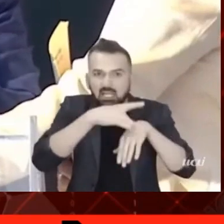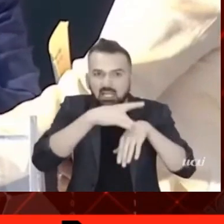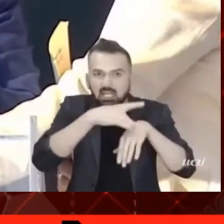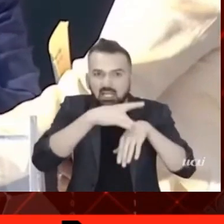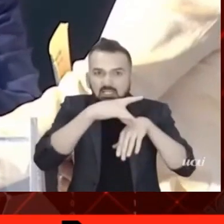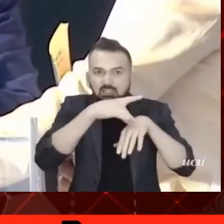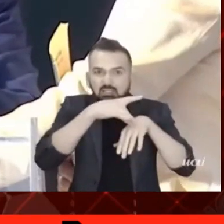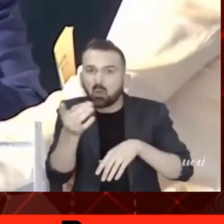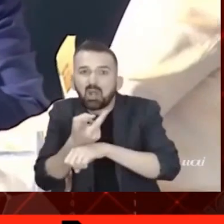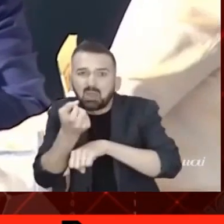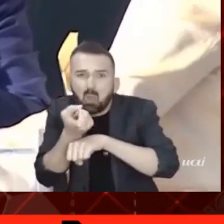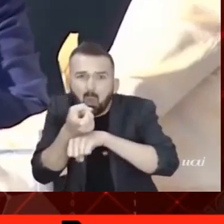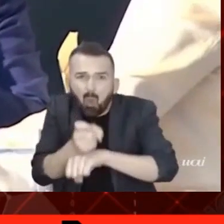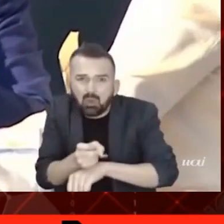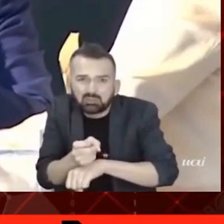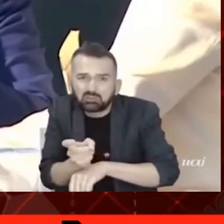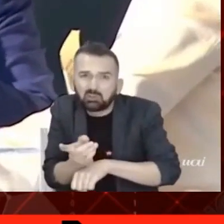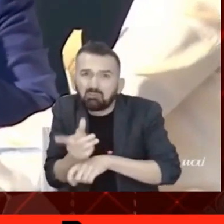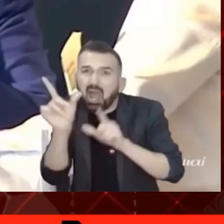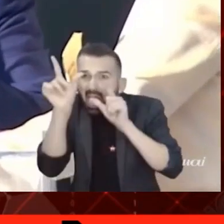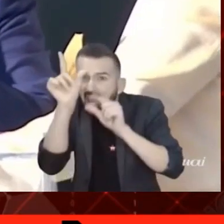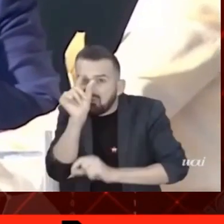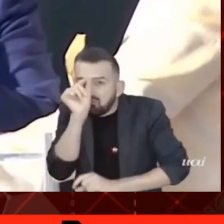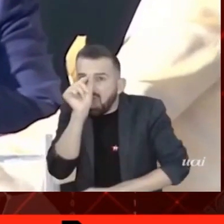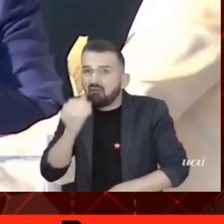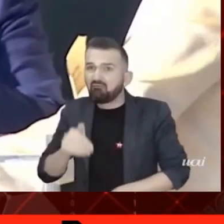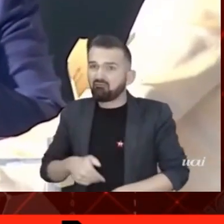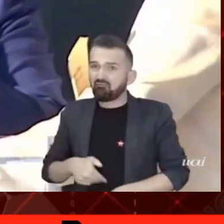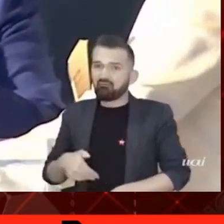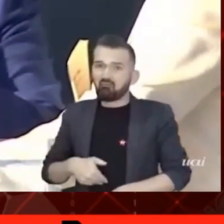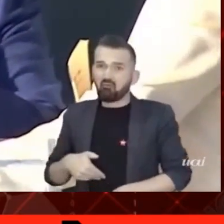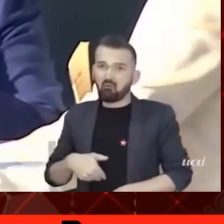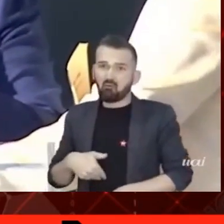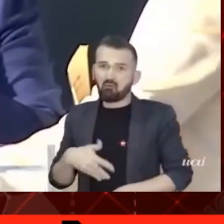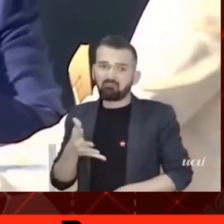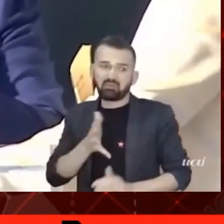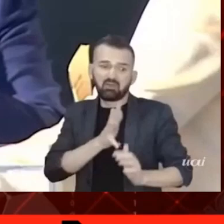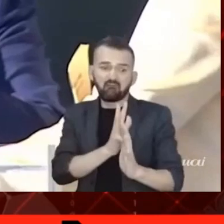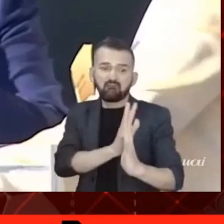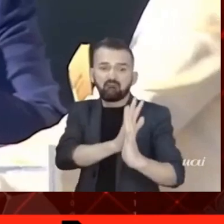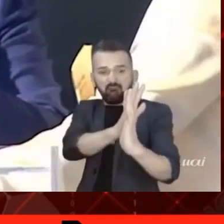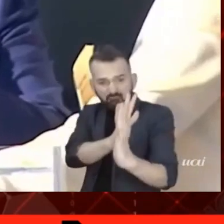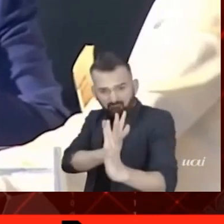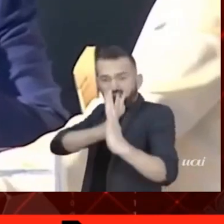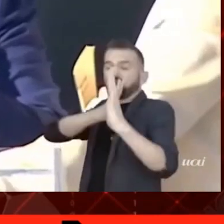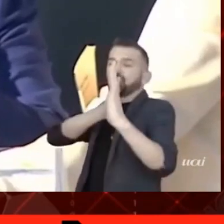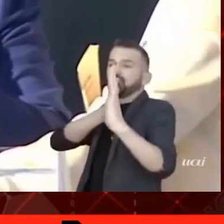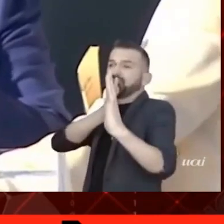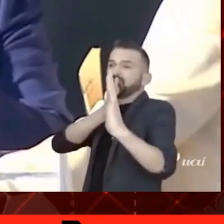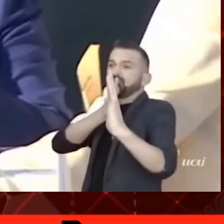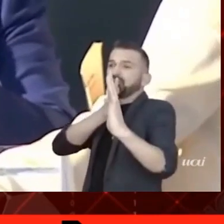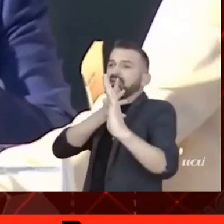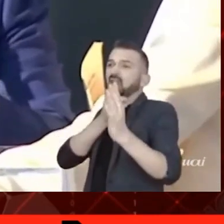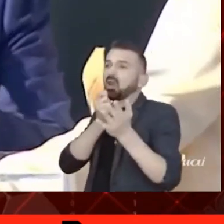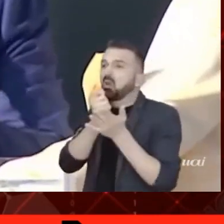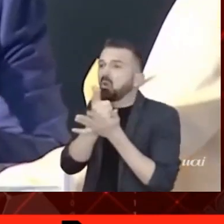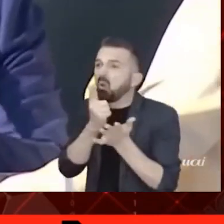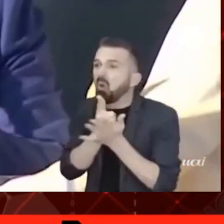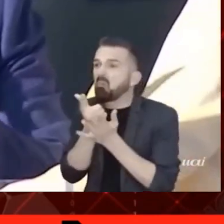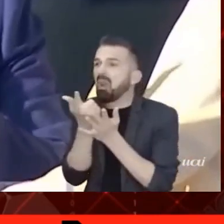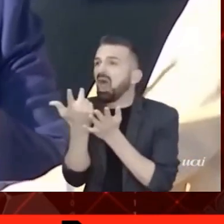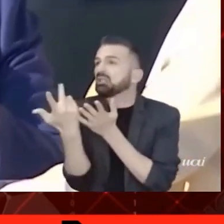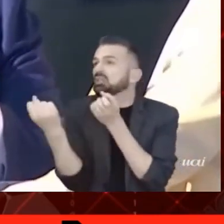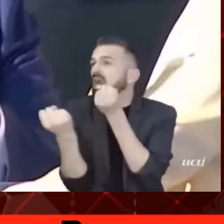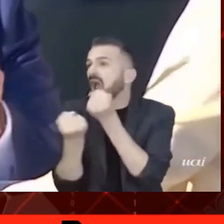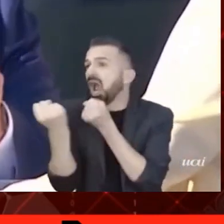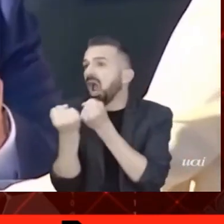e ao mesmo tempo filas de espera para compra de automóveis importados e